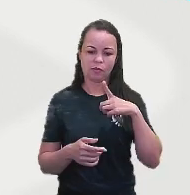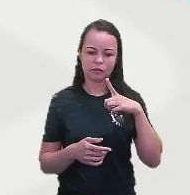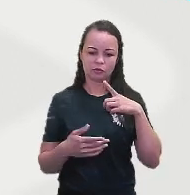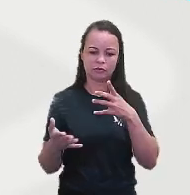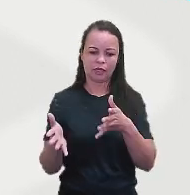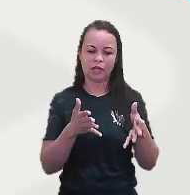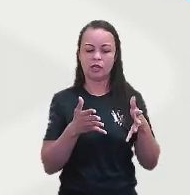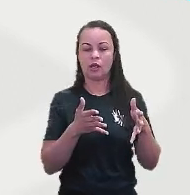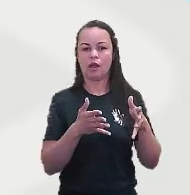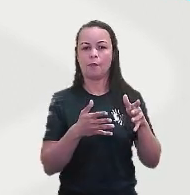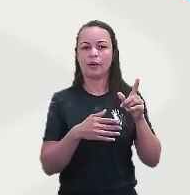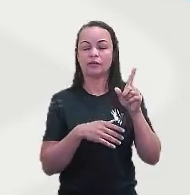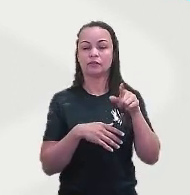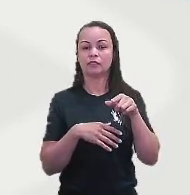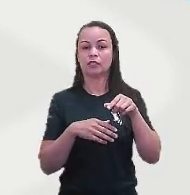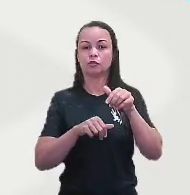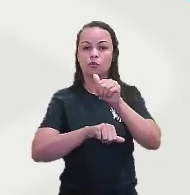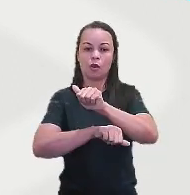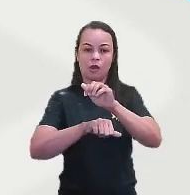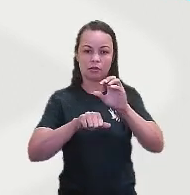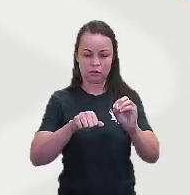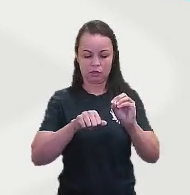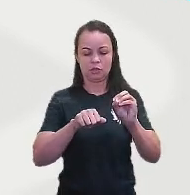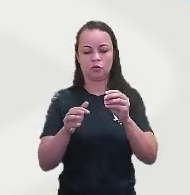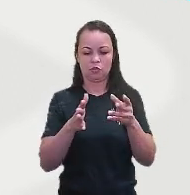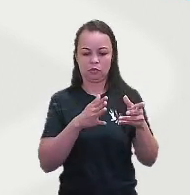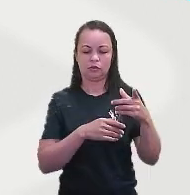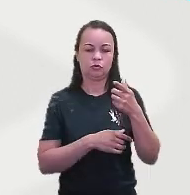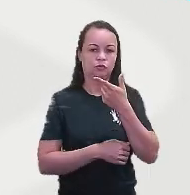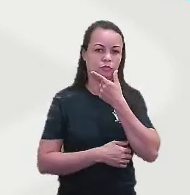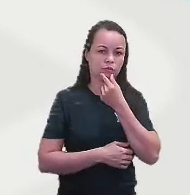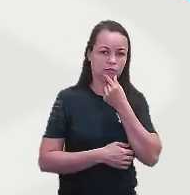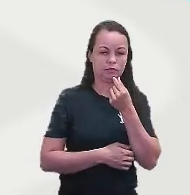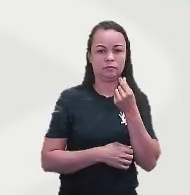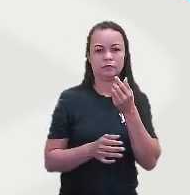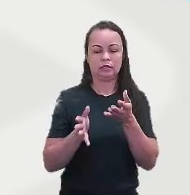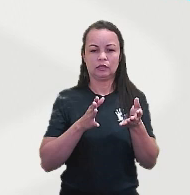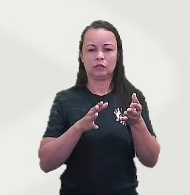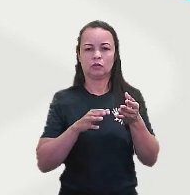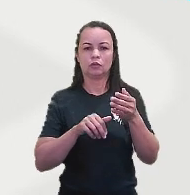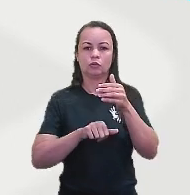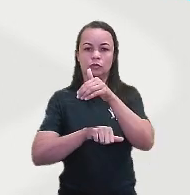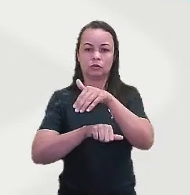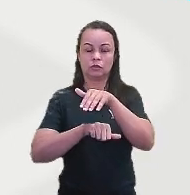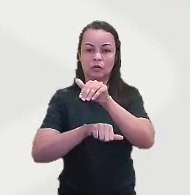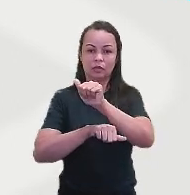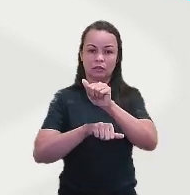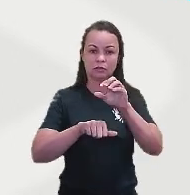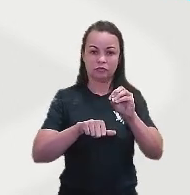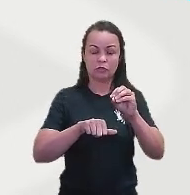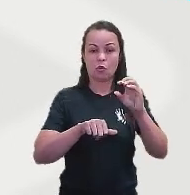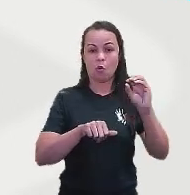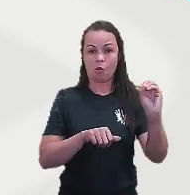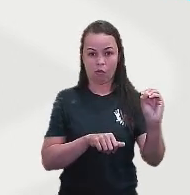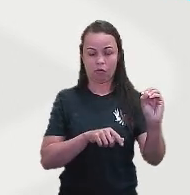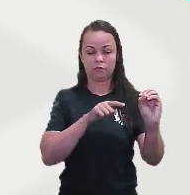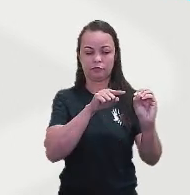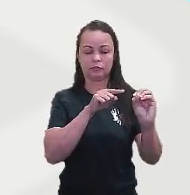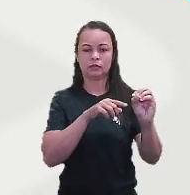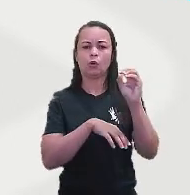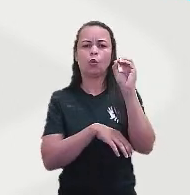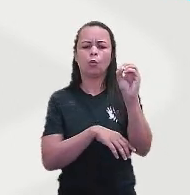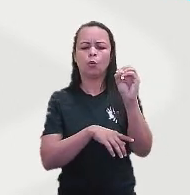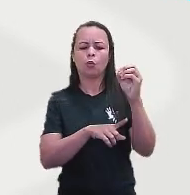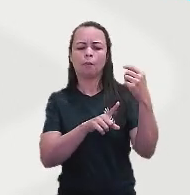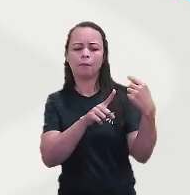artigo? No caso ali, a gente tem a presença do artigo masculino, do artigo definido o. Então, o